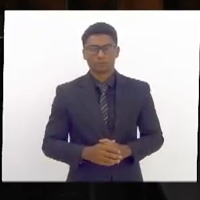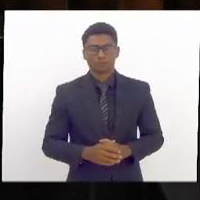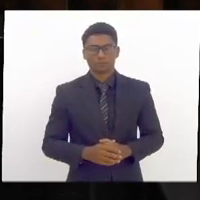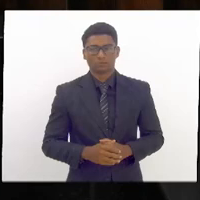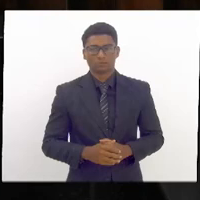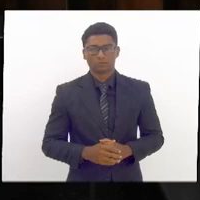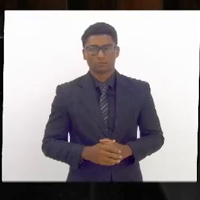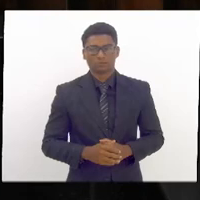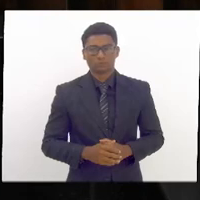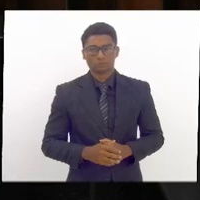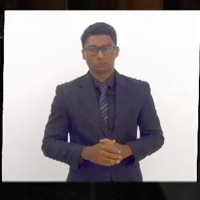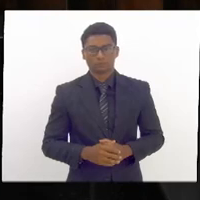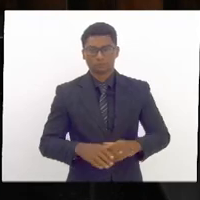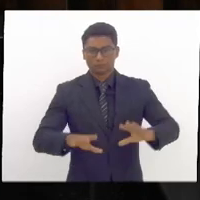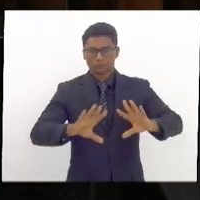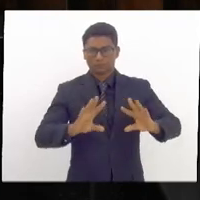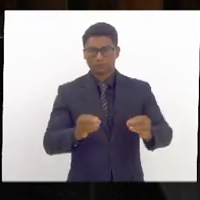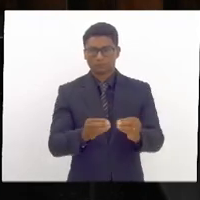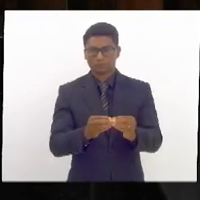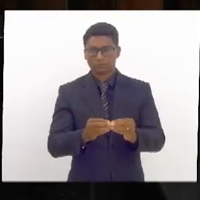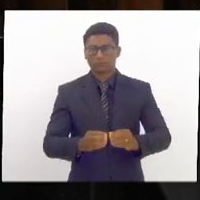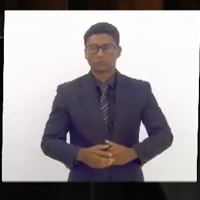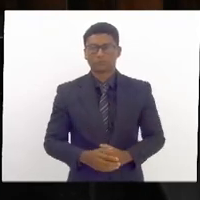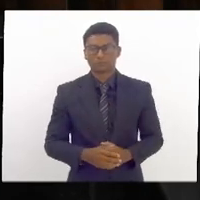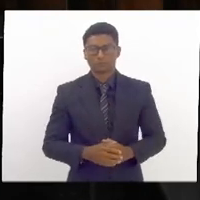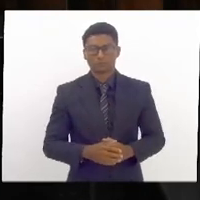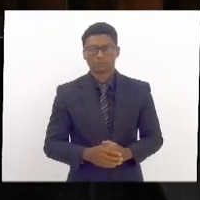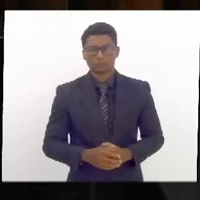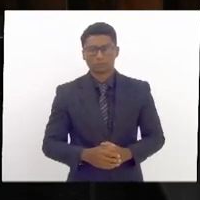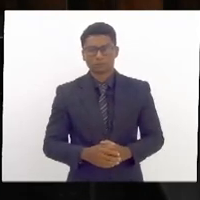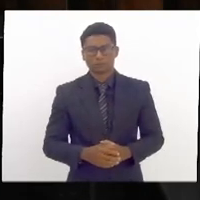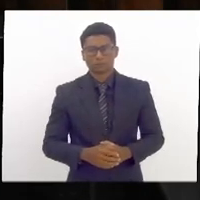De forma sintética.